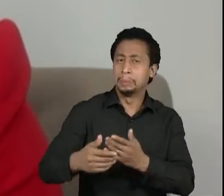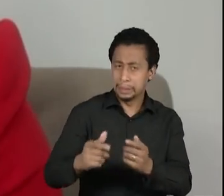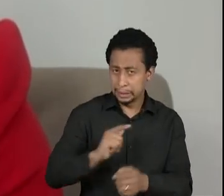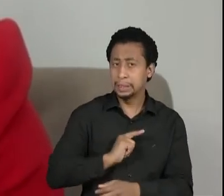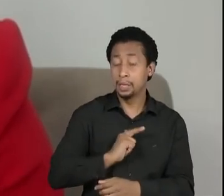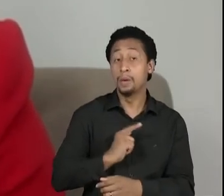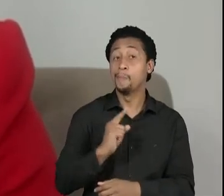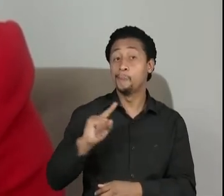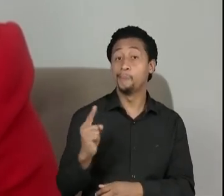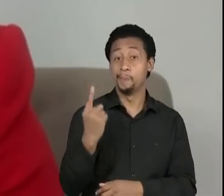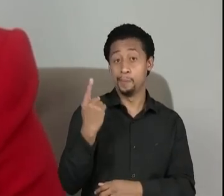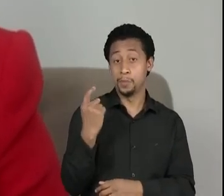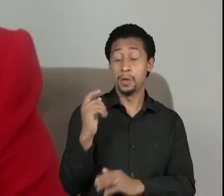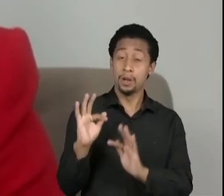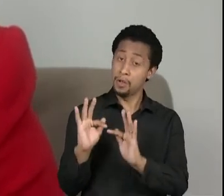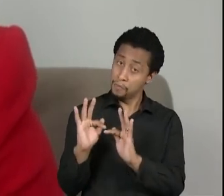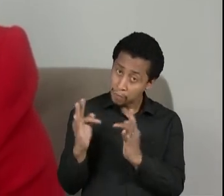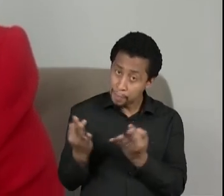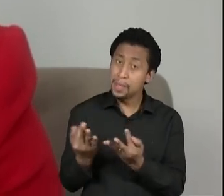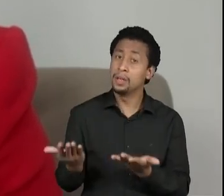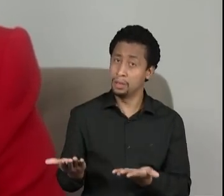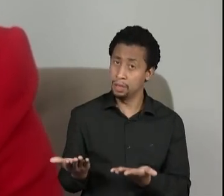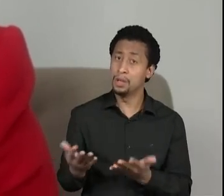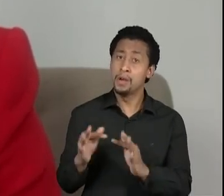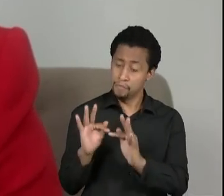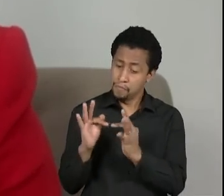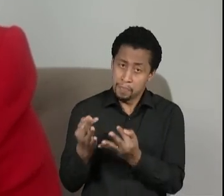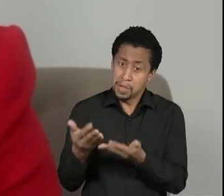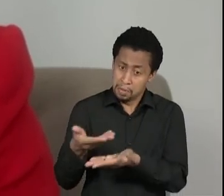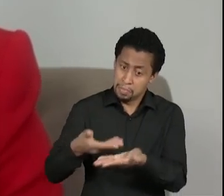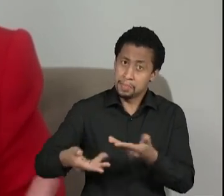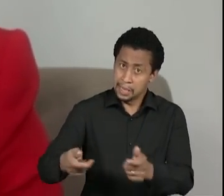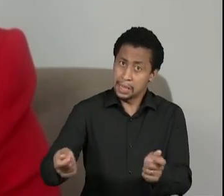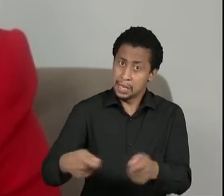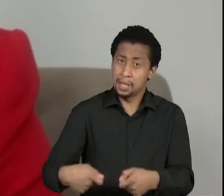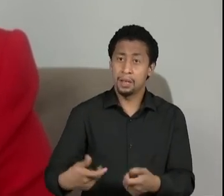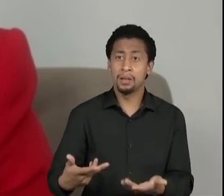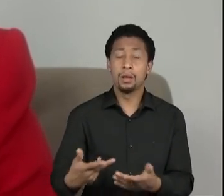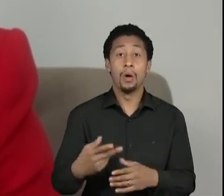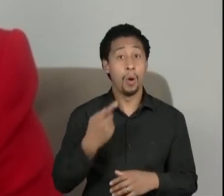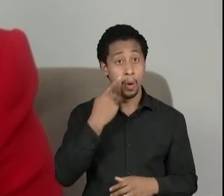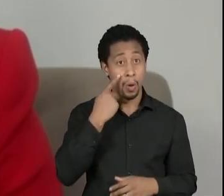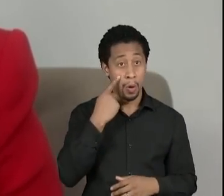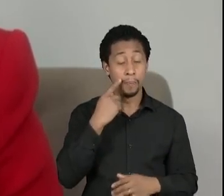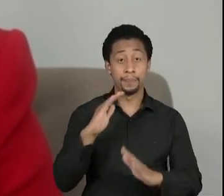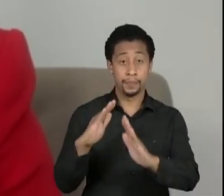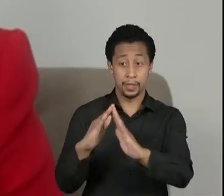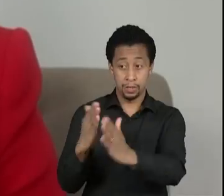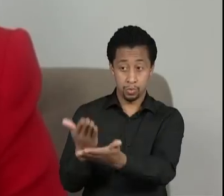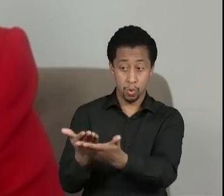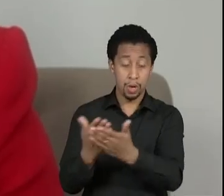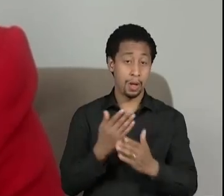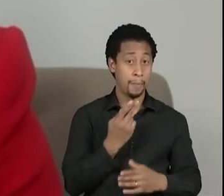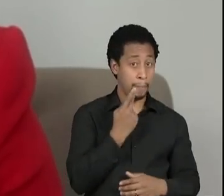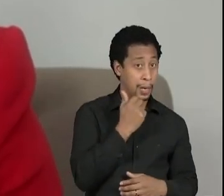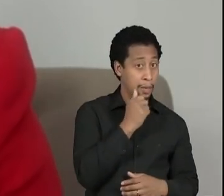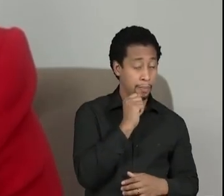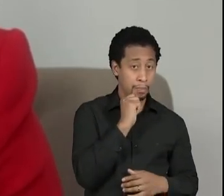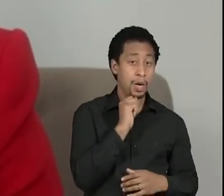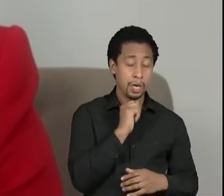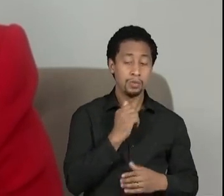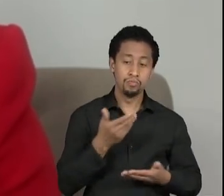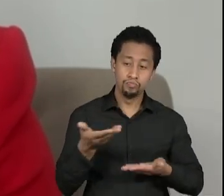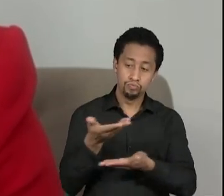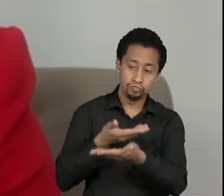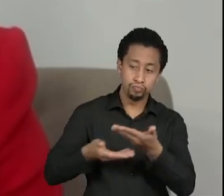é a família, né? Da mesma forma como a gente não pode, né, pais e escola devem trabalhar juntos na educação da